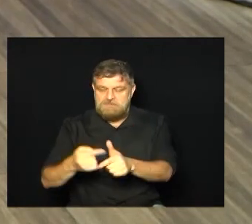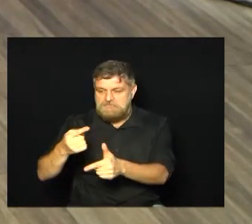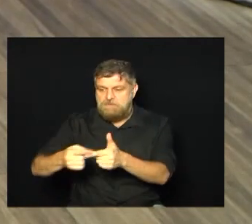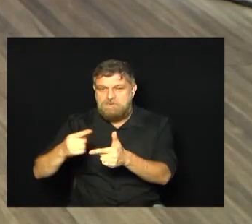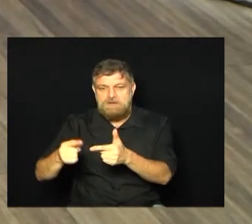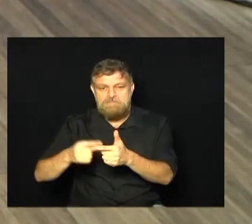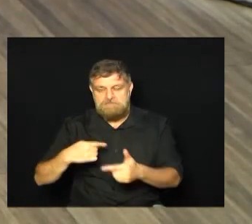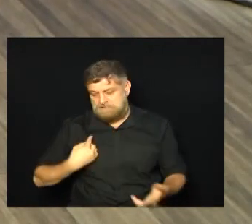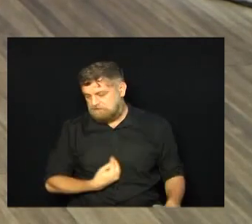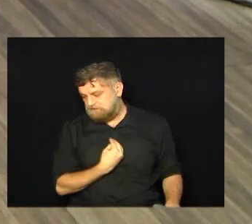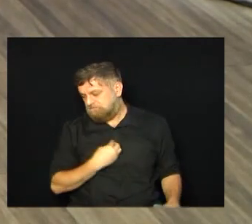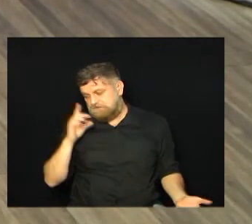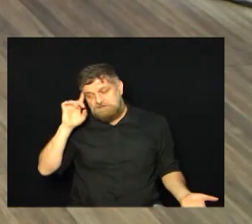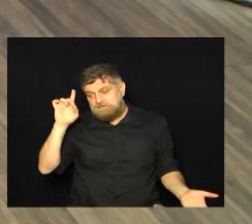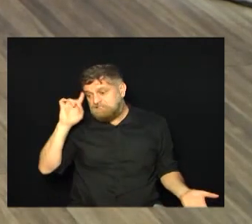né?